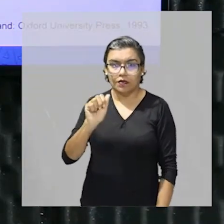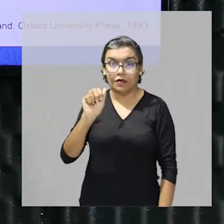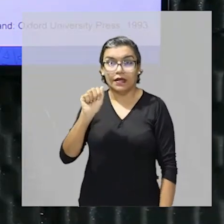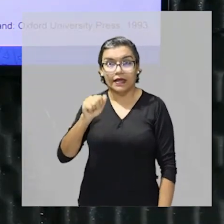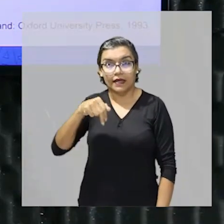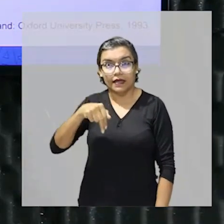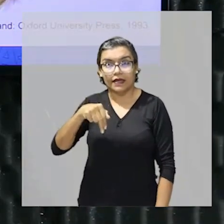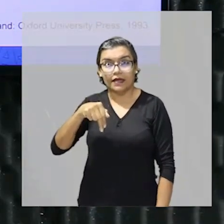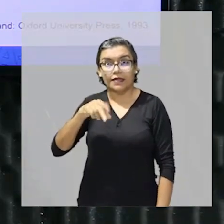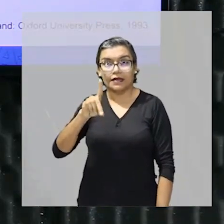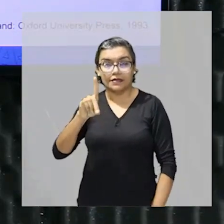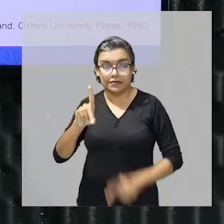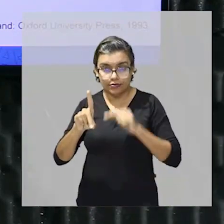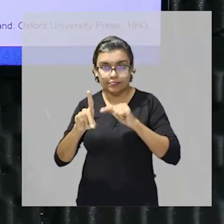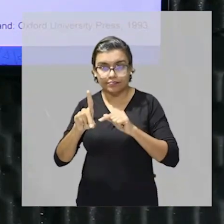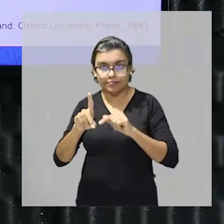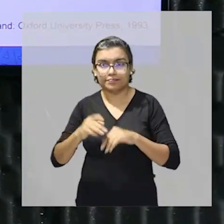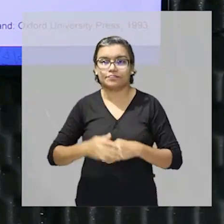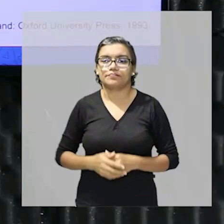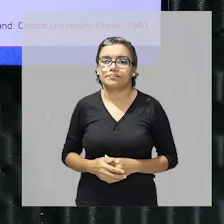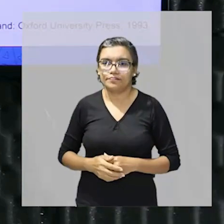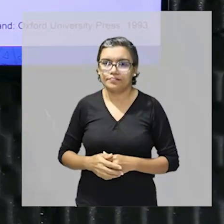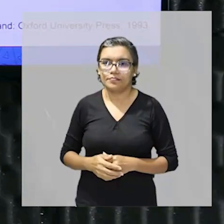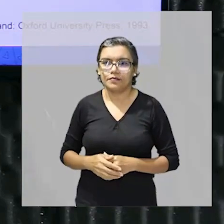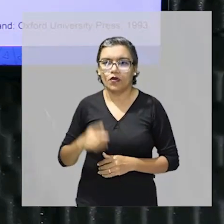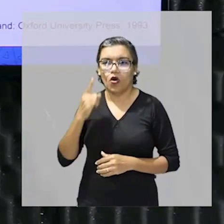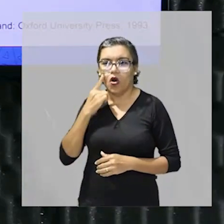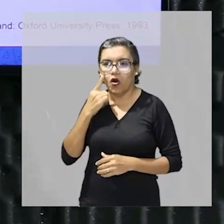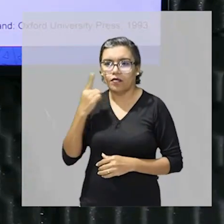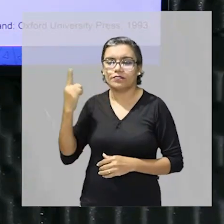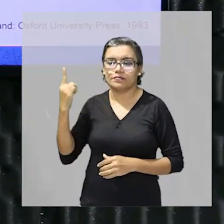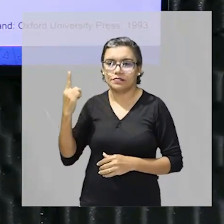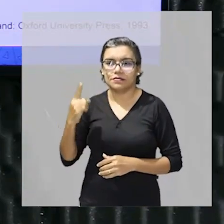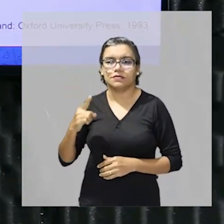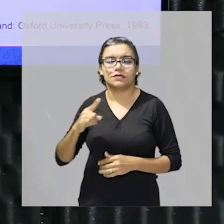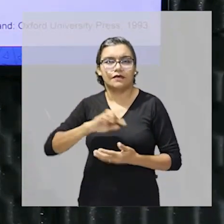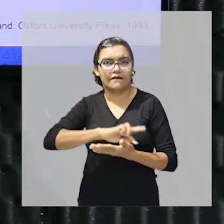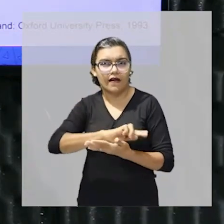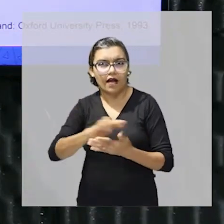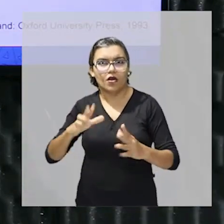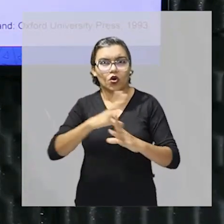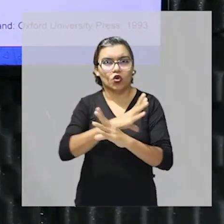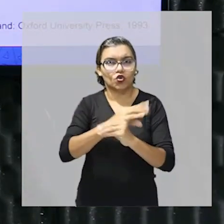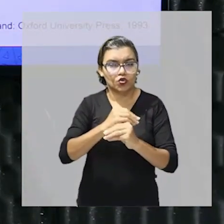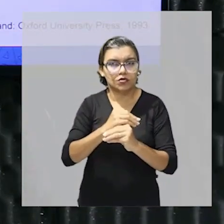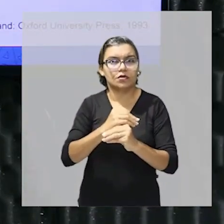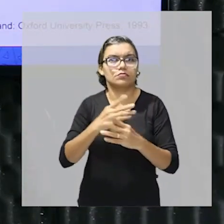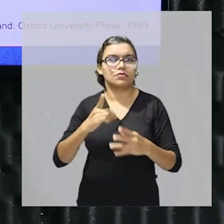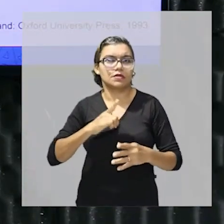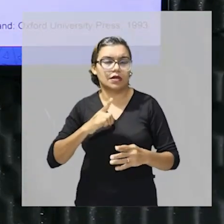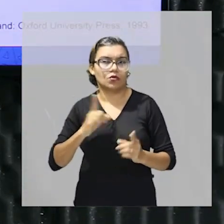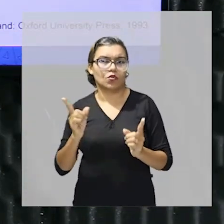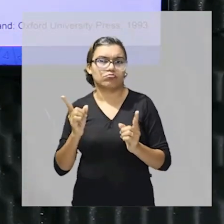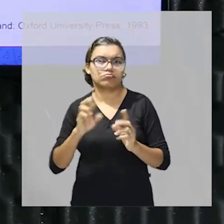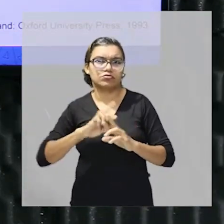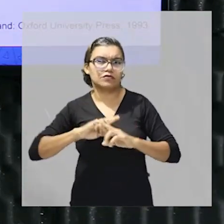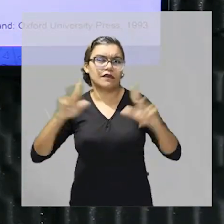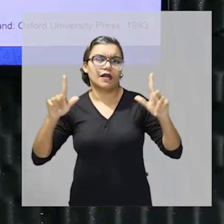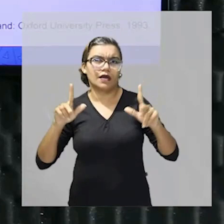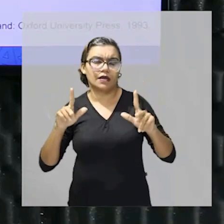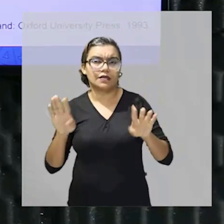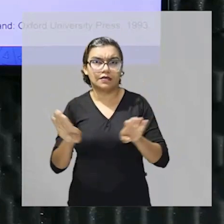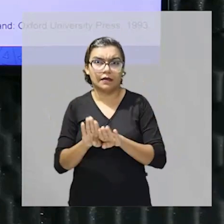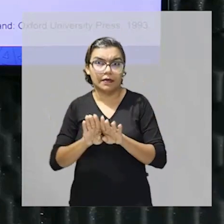de contradição. To, também, dá a ideia de adição. Então, olha algumas características do texto,